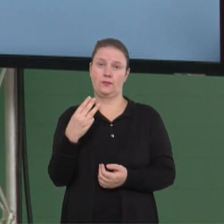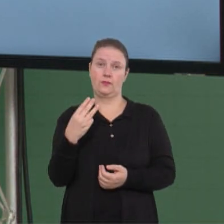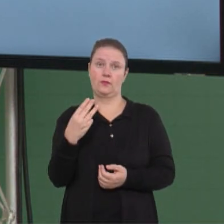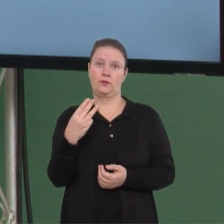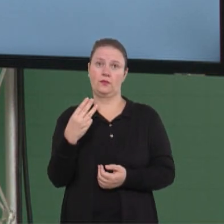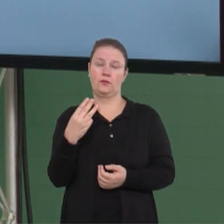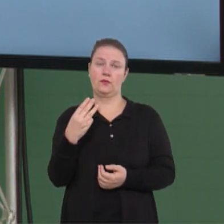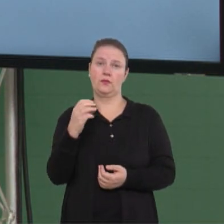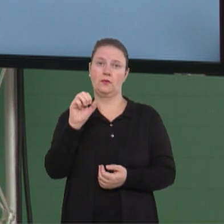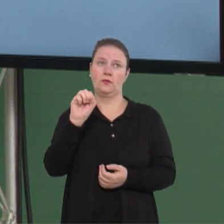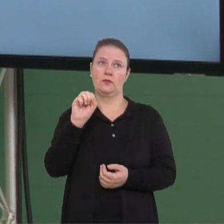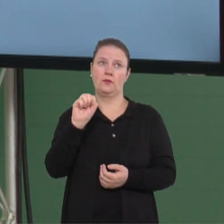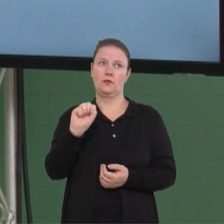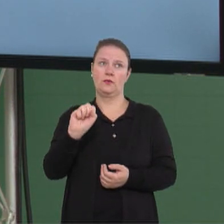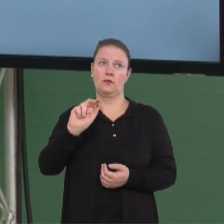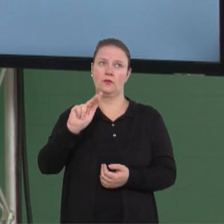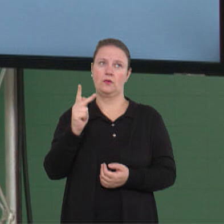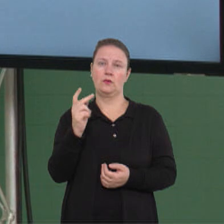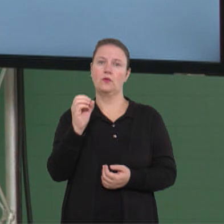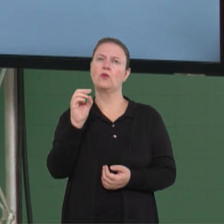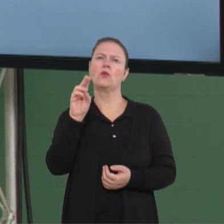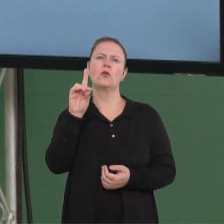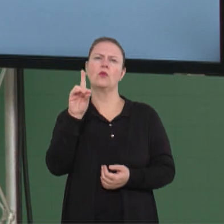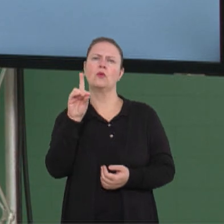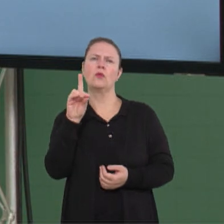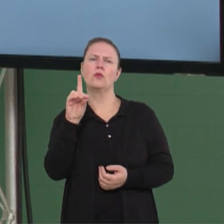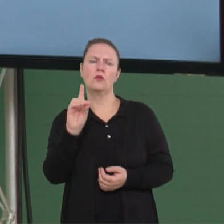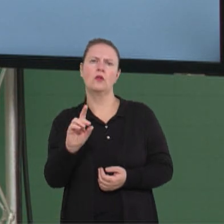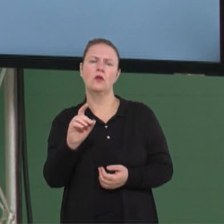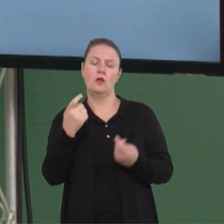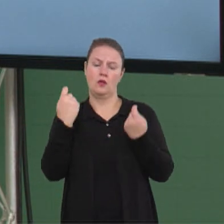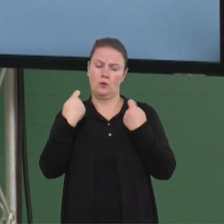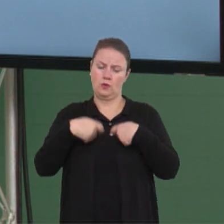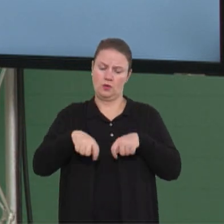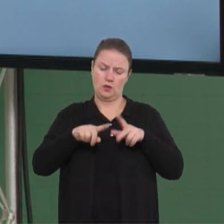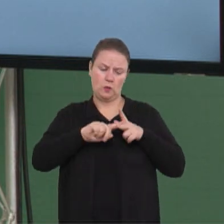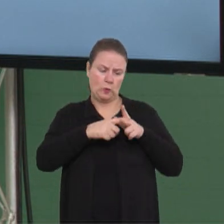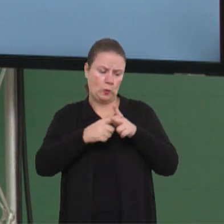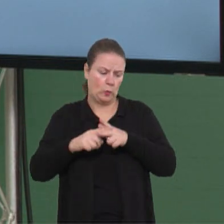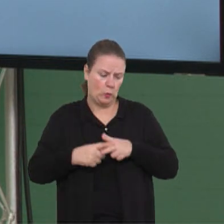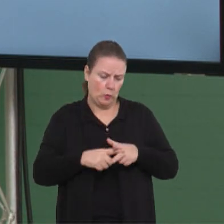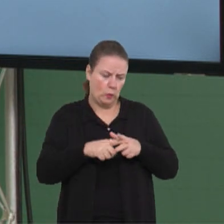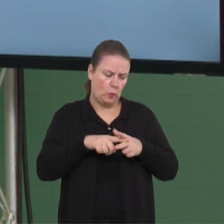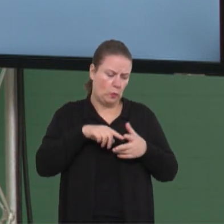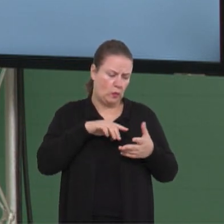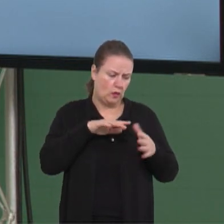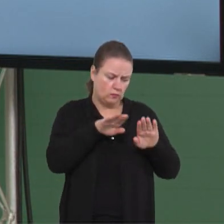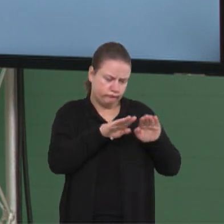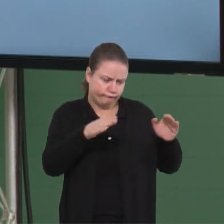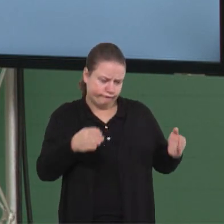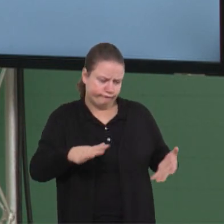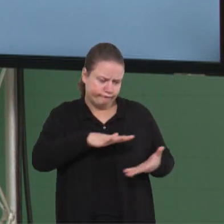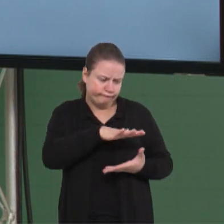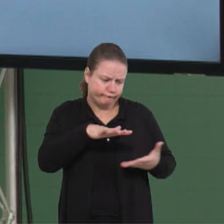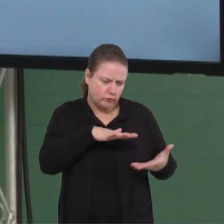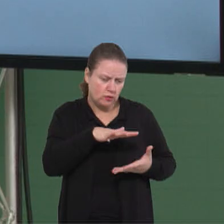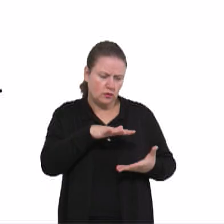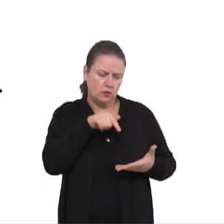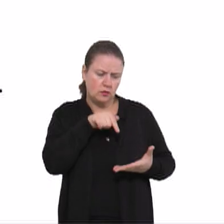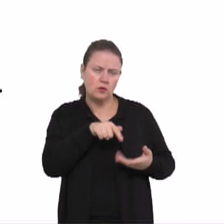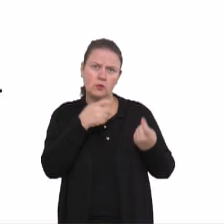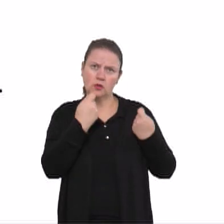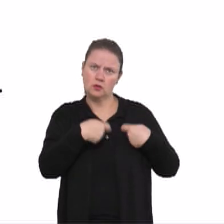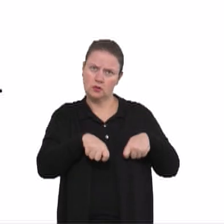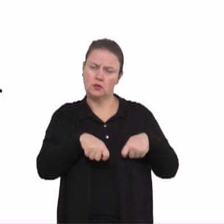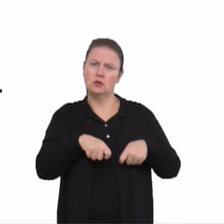shield ife fix the sims eu deveria consertar a pia é negativa professor mais fácil três